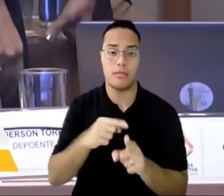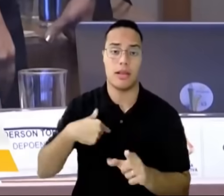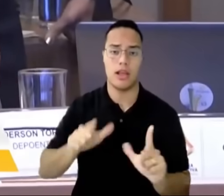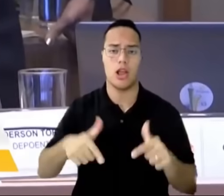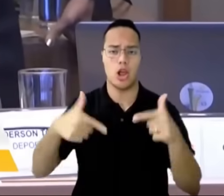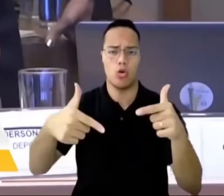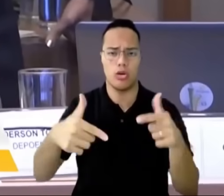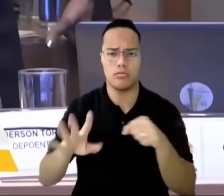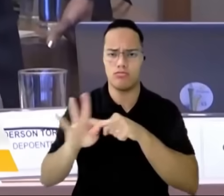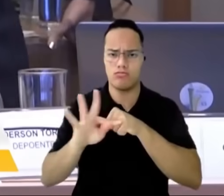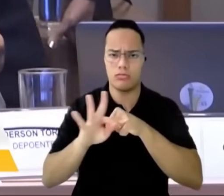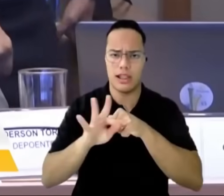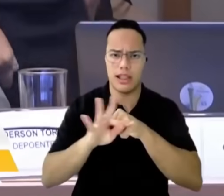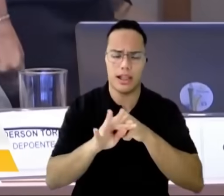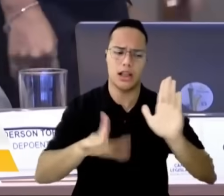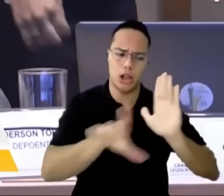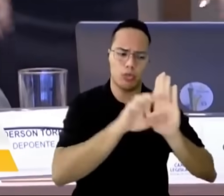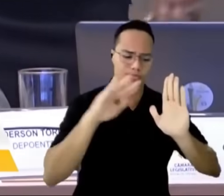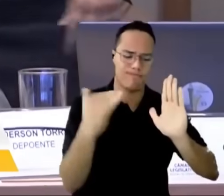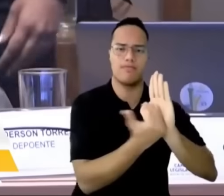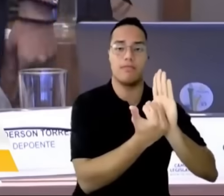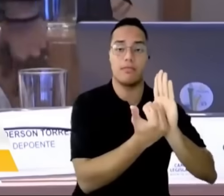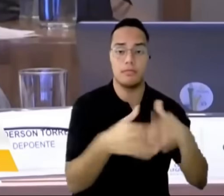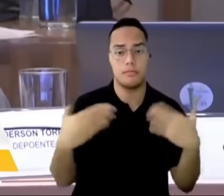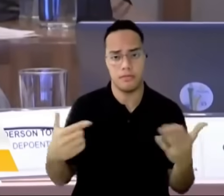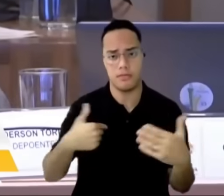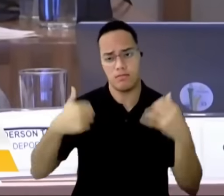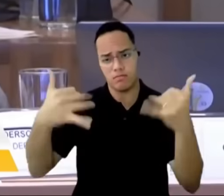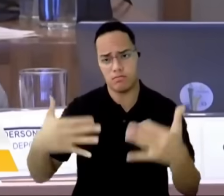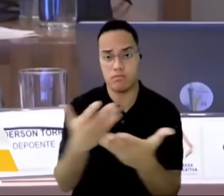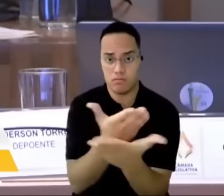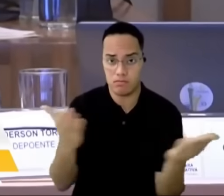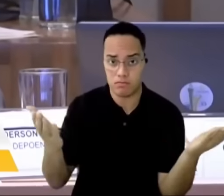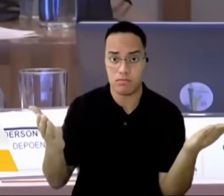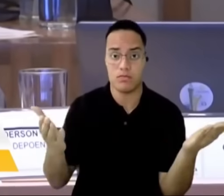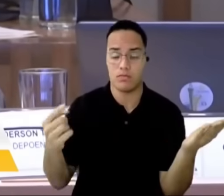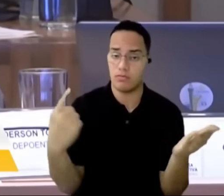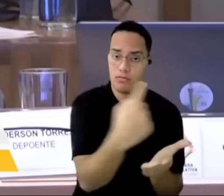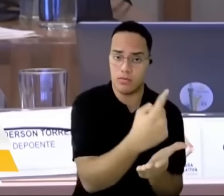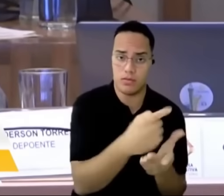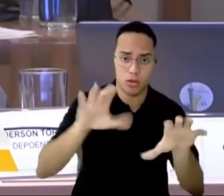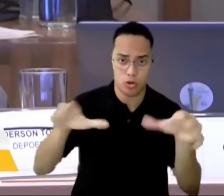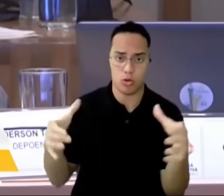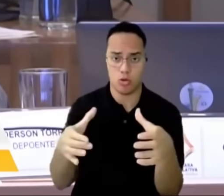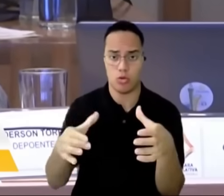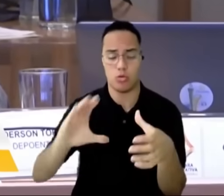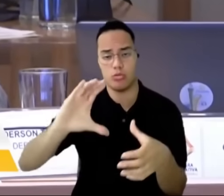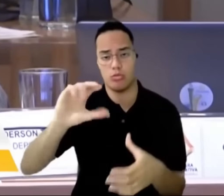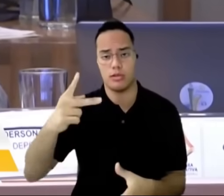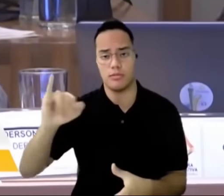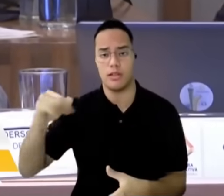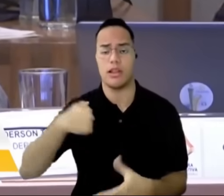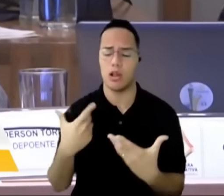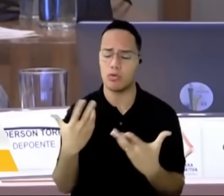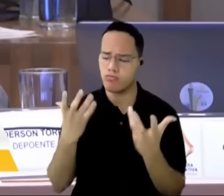de Inteligência da Secretaria de Segurança Pública do Distrito Federal, e foi entregue à Comissão